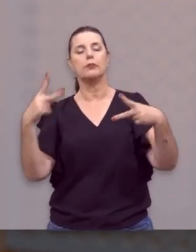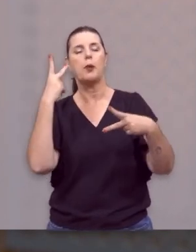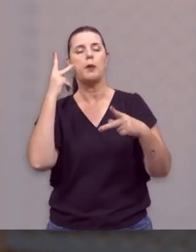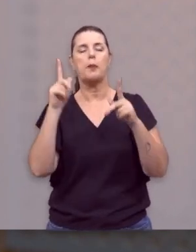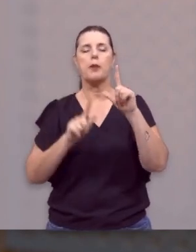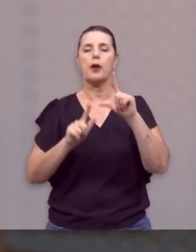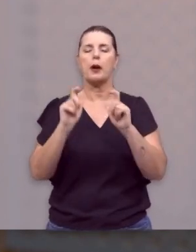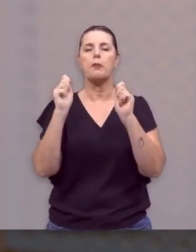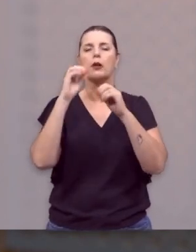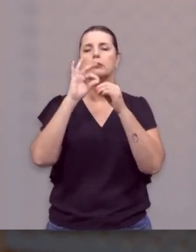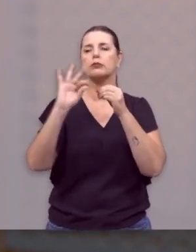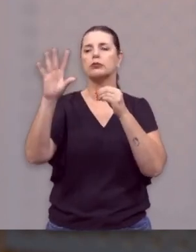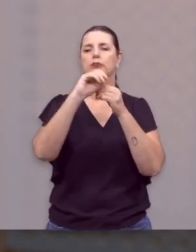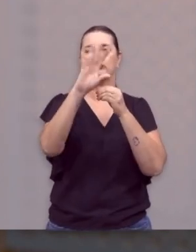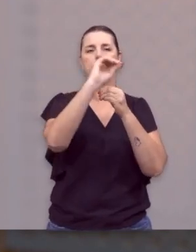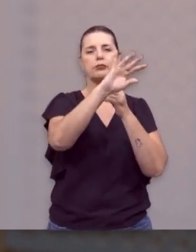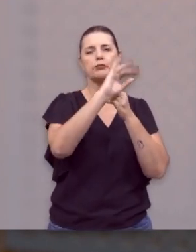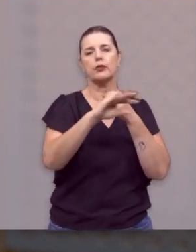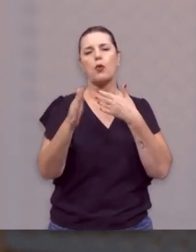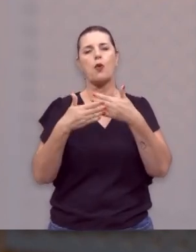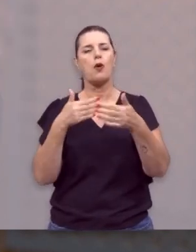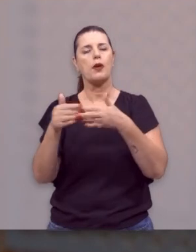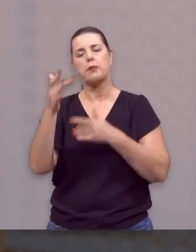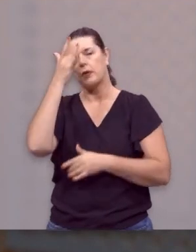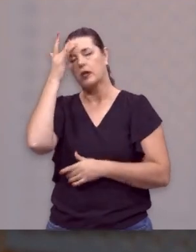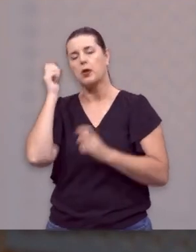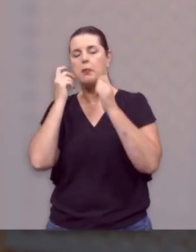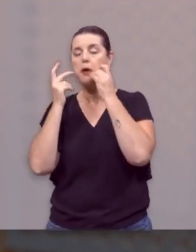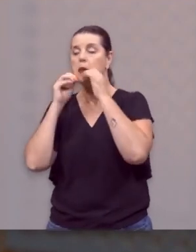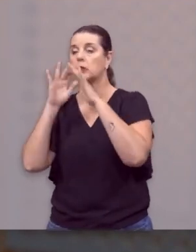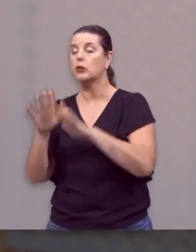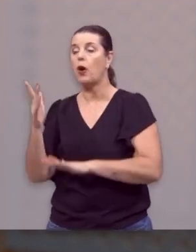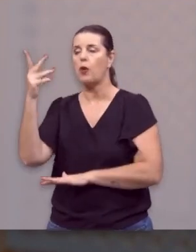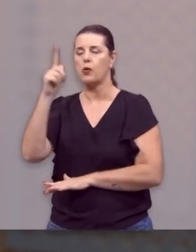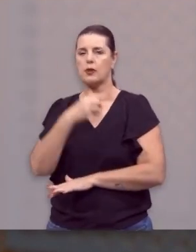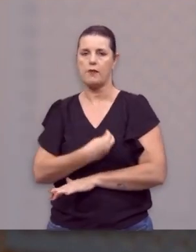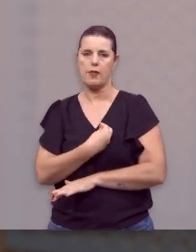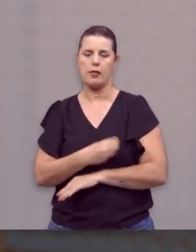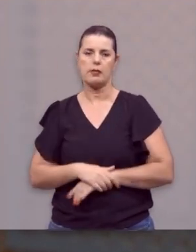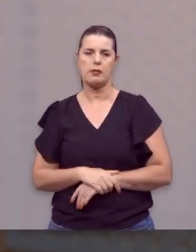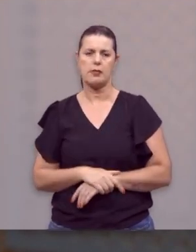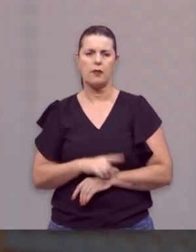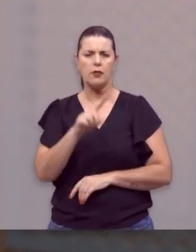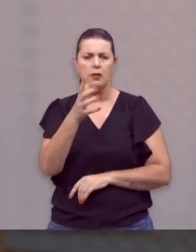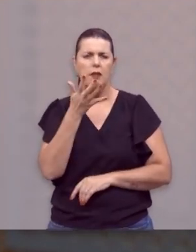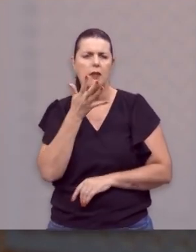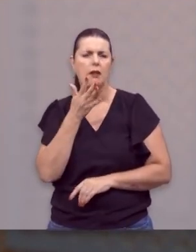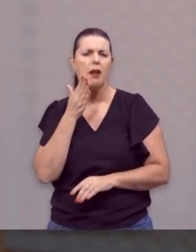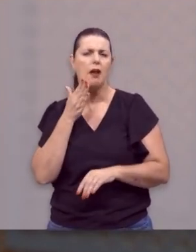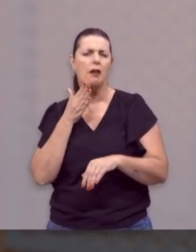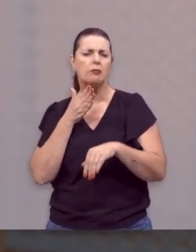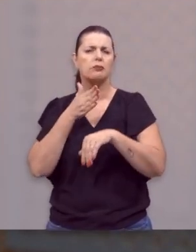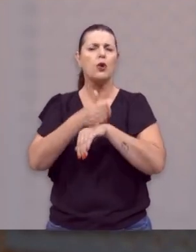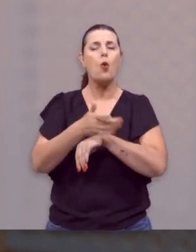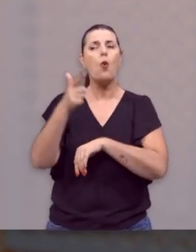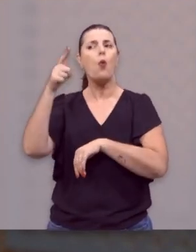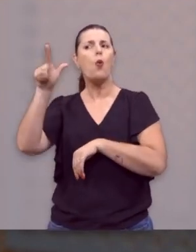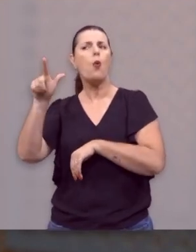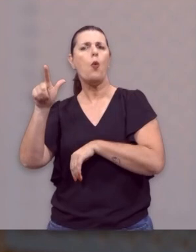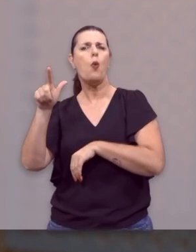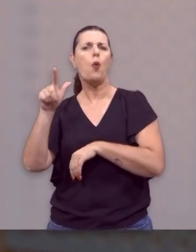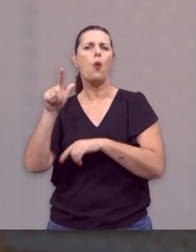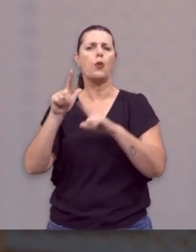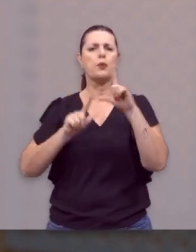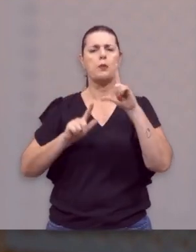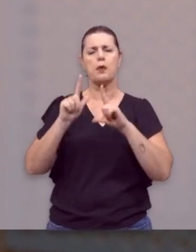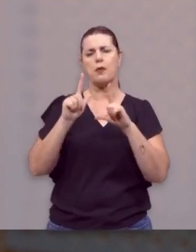Você vai poder enviá-lo para quem você quiser, para abençoar também muitas outras vidas. E se você quer ter acesso aos outros